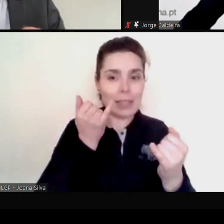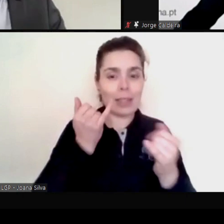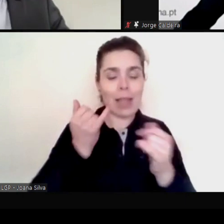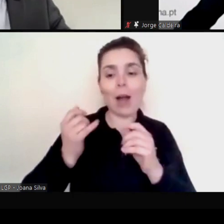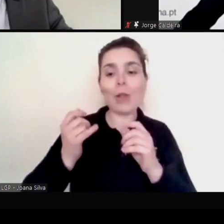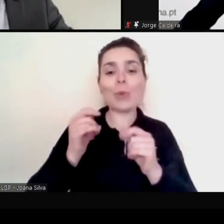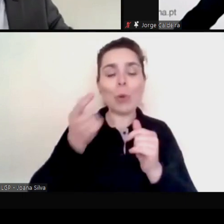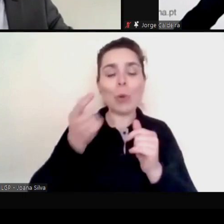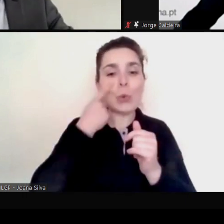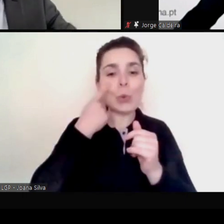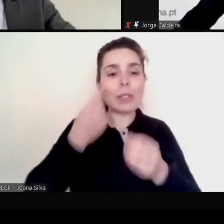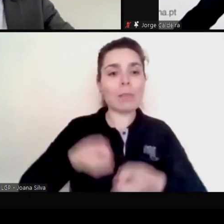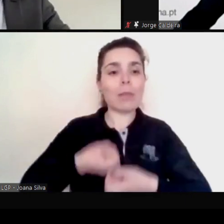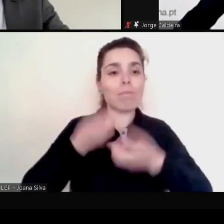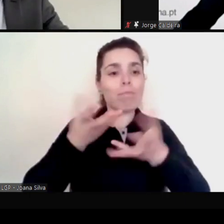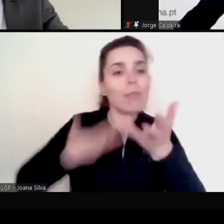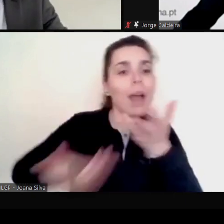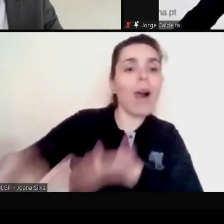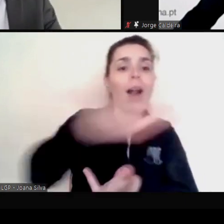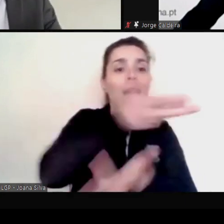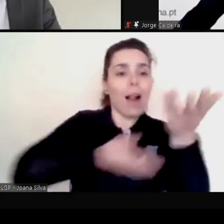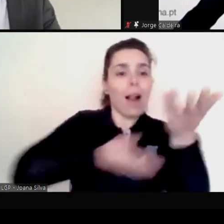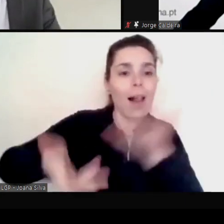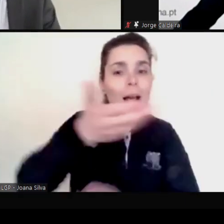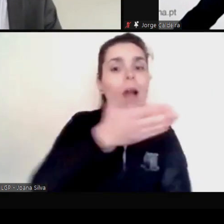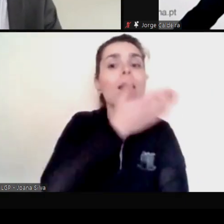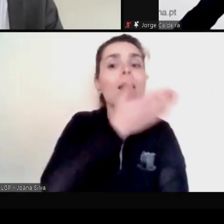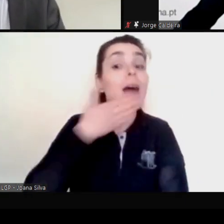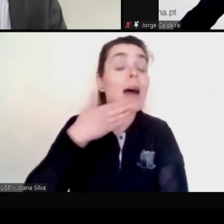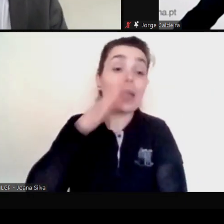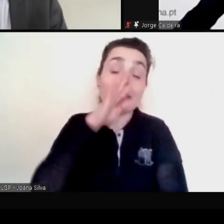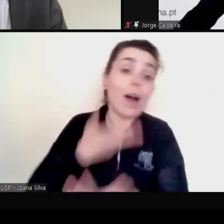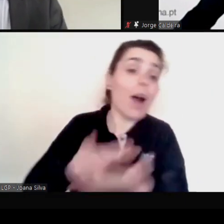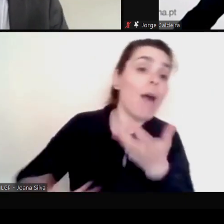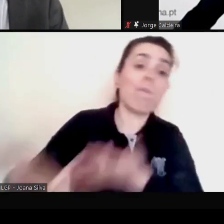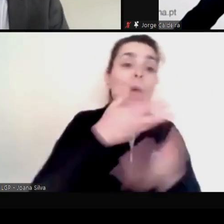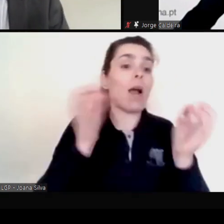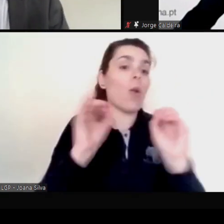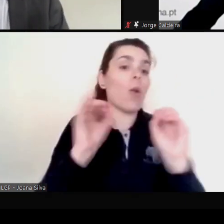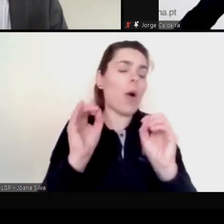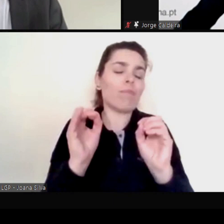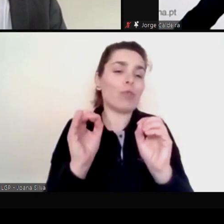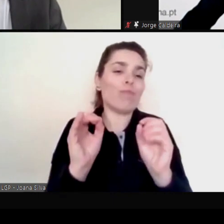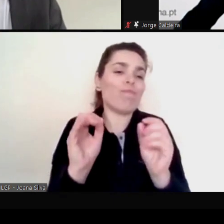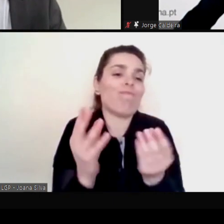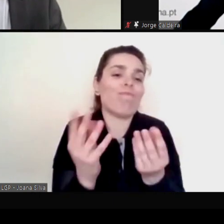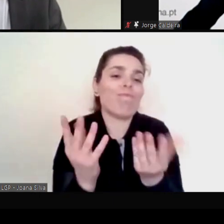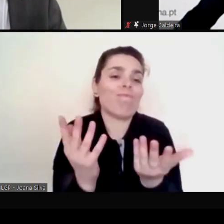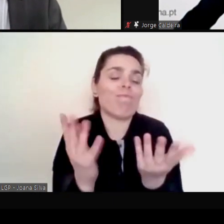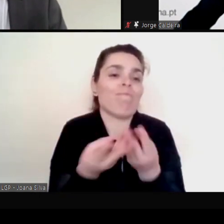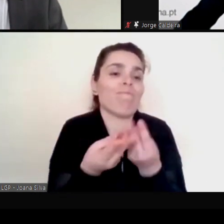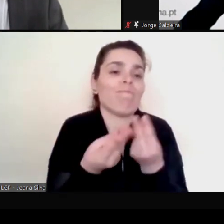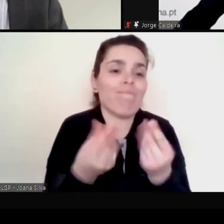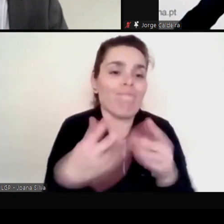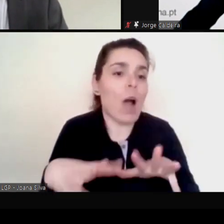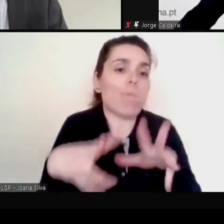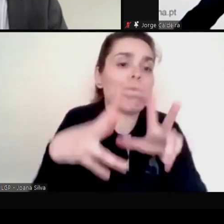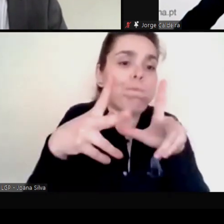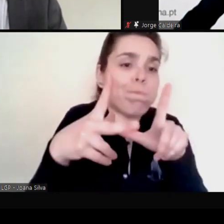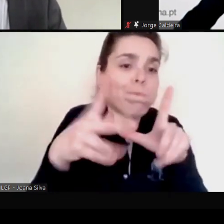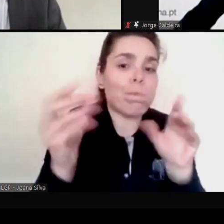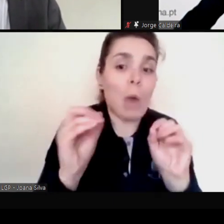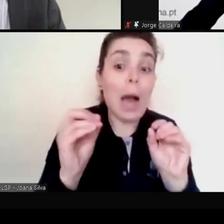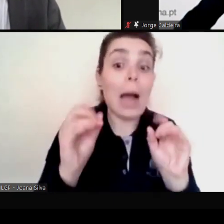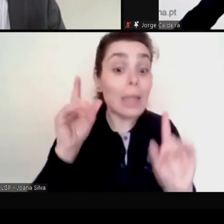fácil. E volto a dizer, sem transferência não há impacto. Portanto, este é um desafio e é uma grande oportunidade